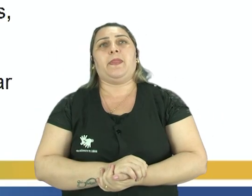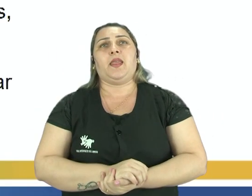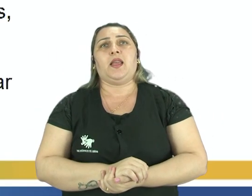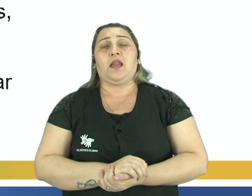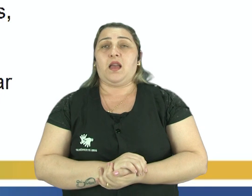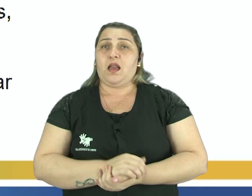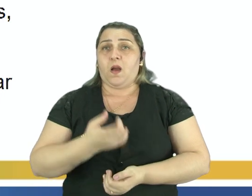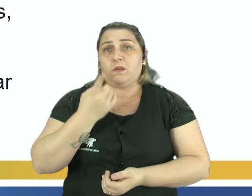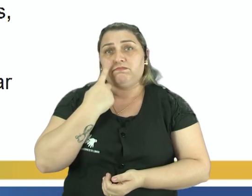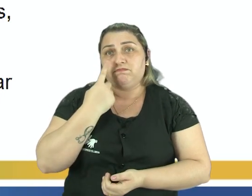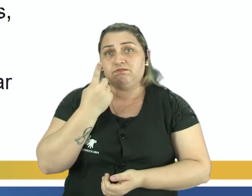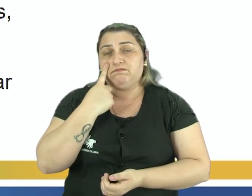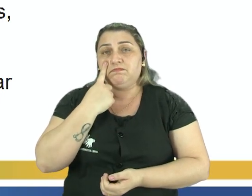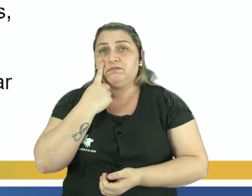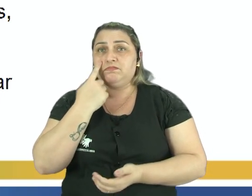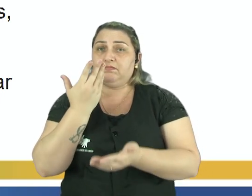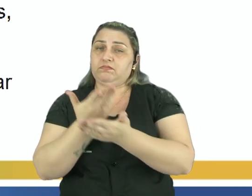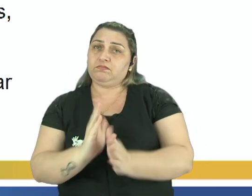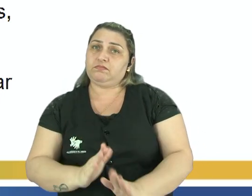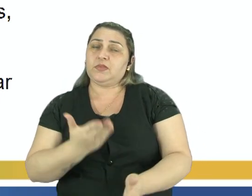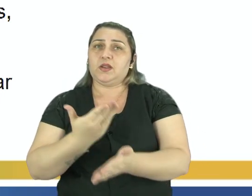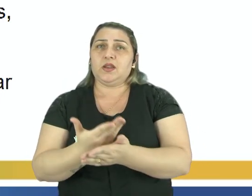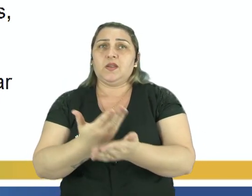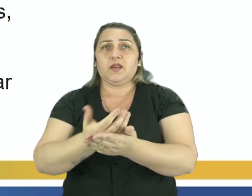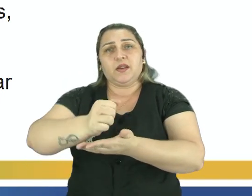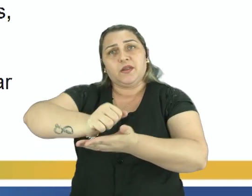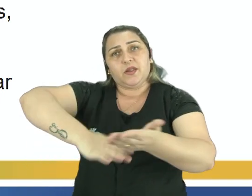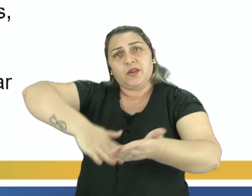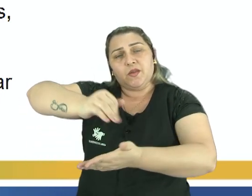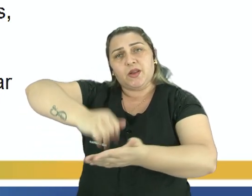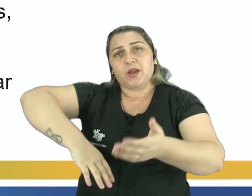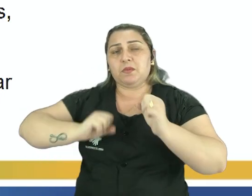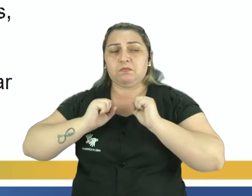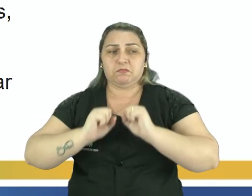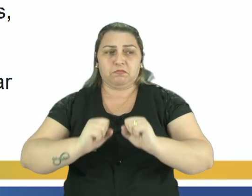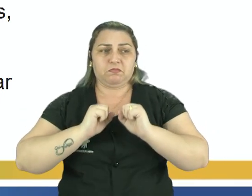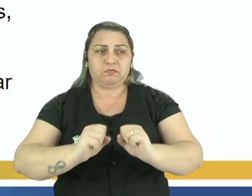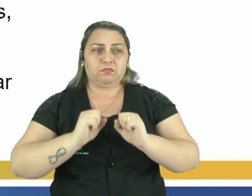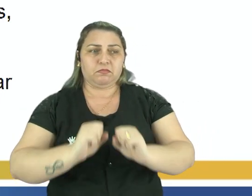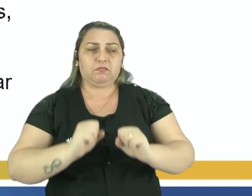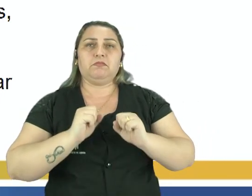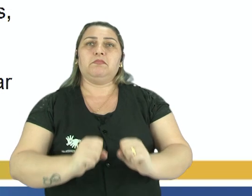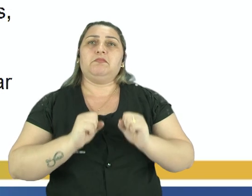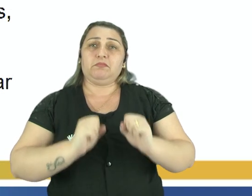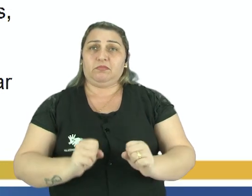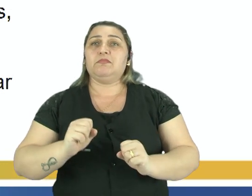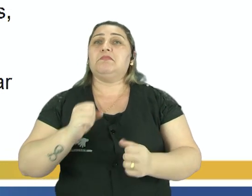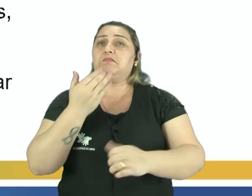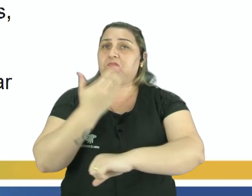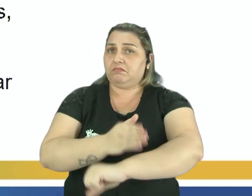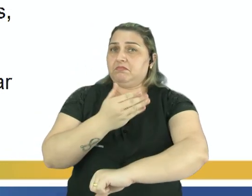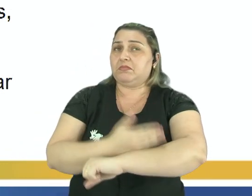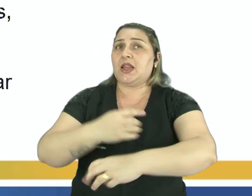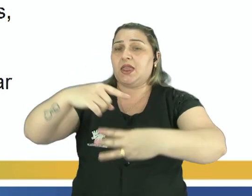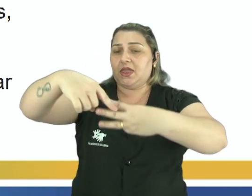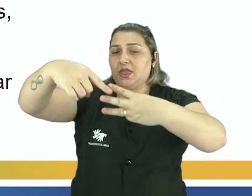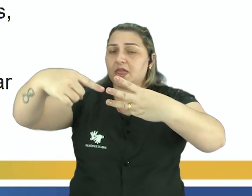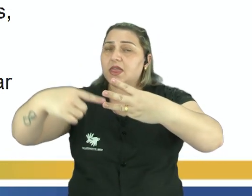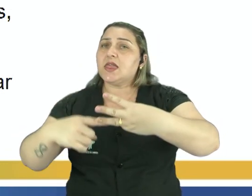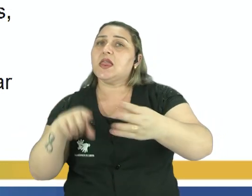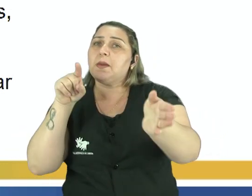Então, pessoal, aqui nós acabamos a nossa aula, vamos fazer uma atividade, né? Para a gente poder exercitar. Vamos ter 3